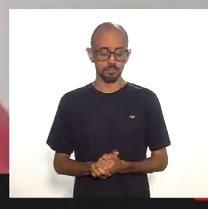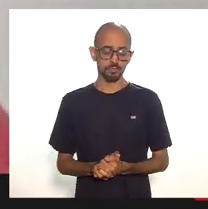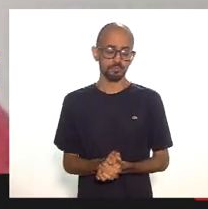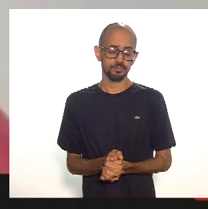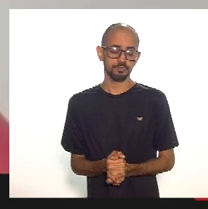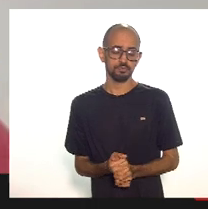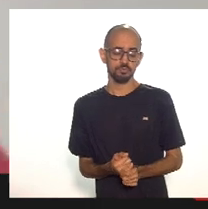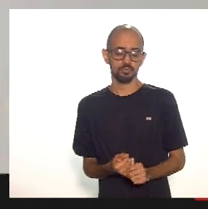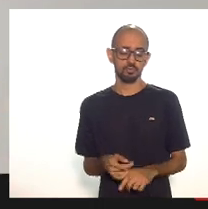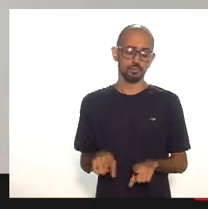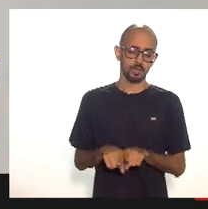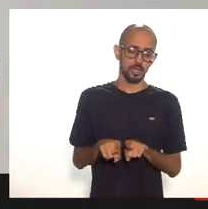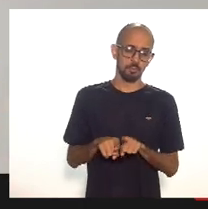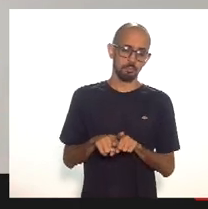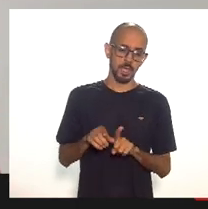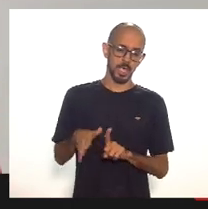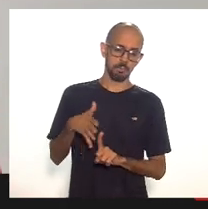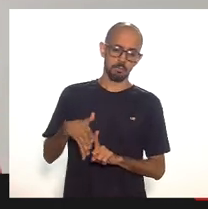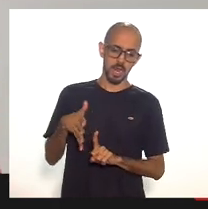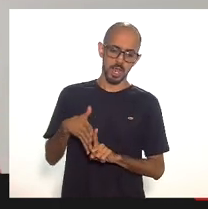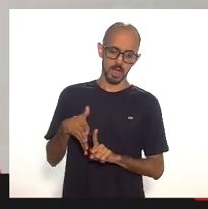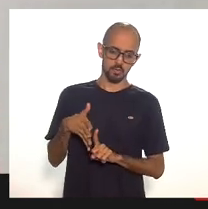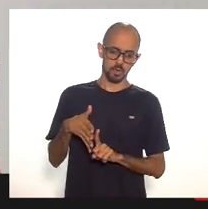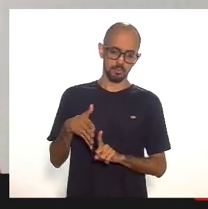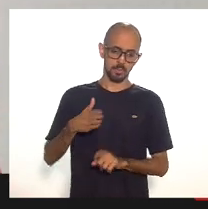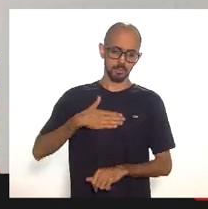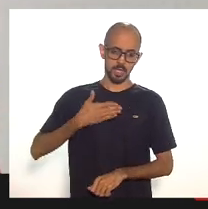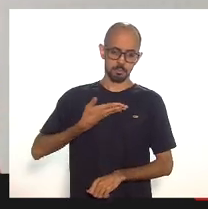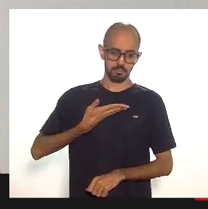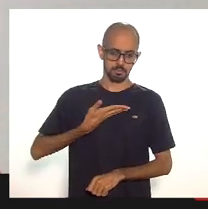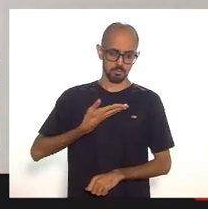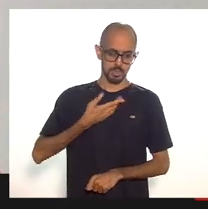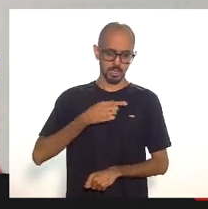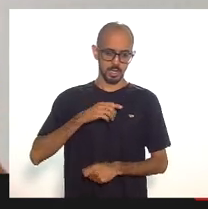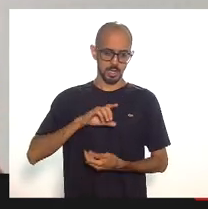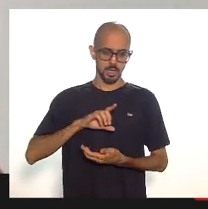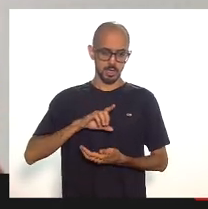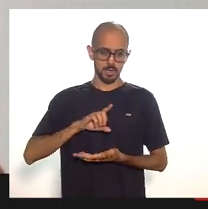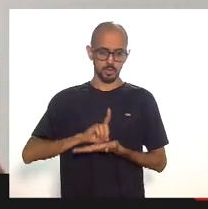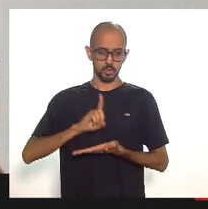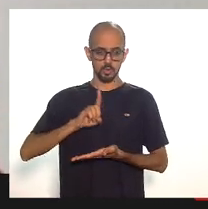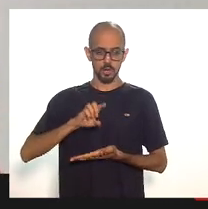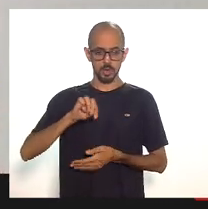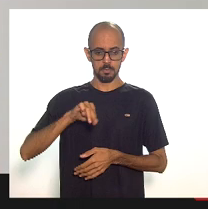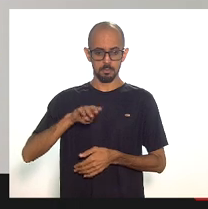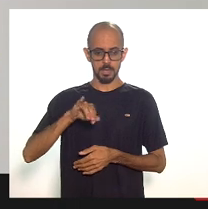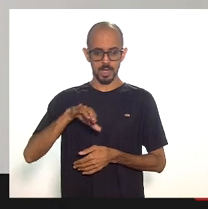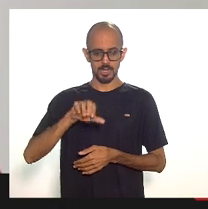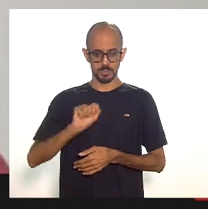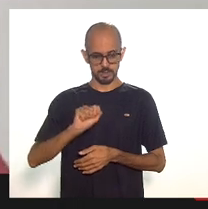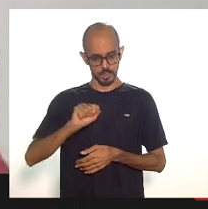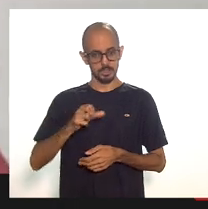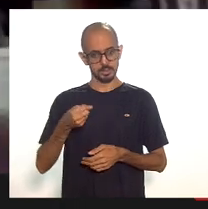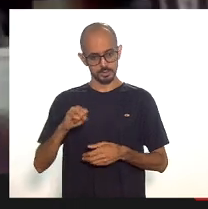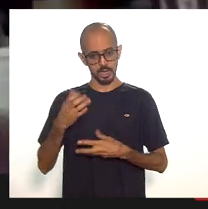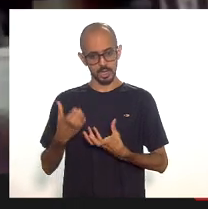Vou passar a palavra também, se for o caso, para minha colega, doutora Márcia Lustosa, se ela quiser complementar a minha